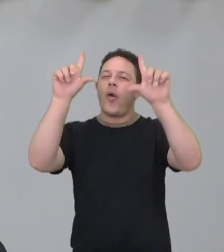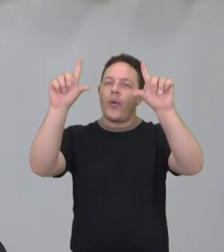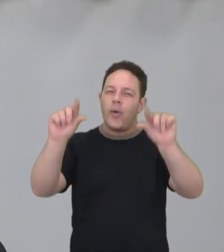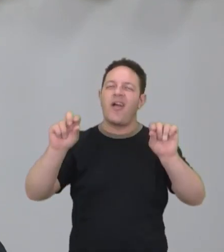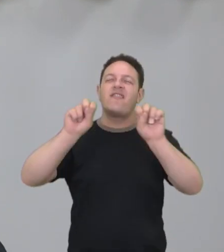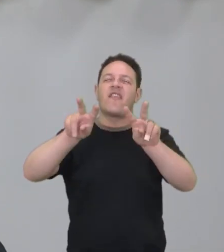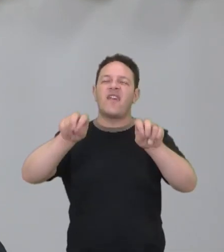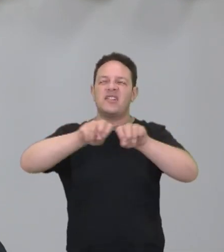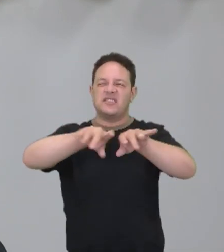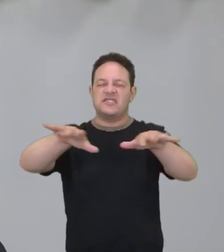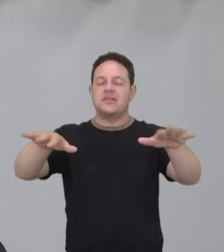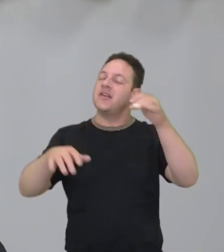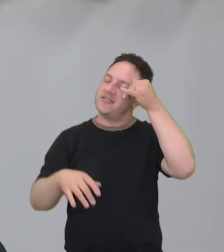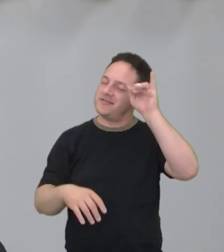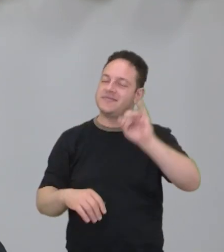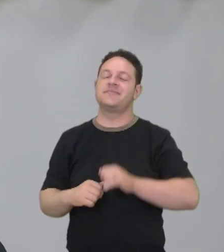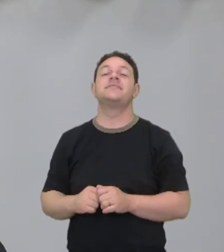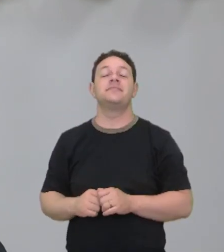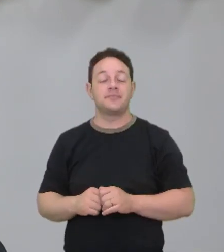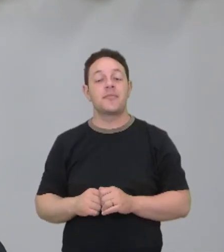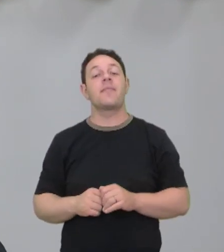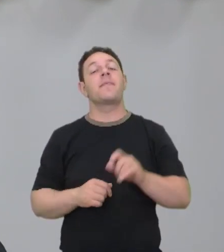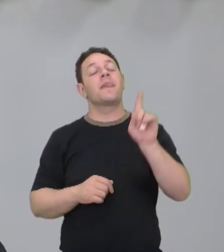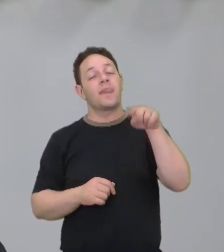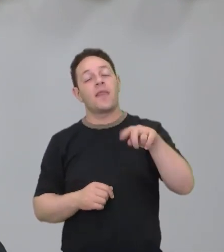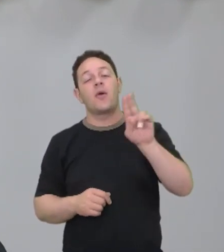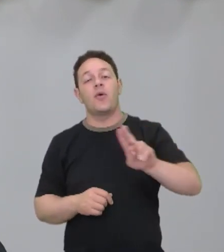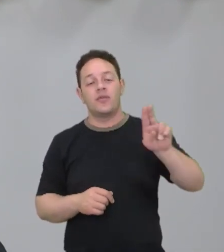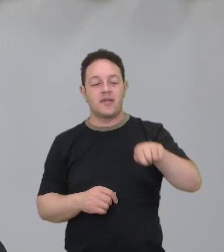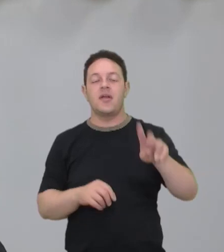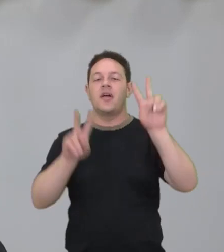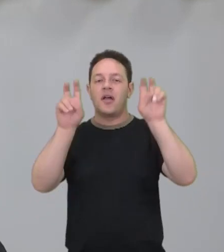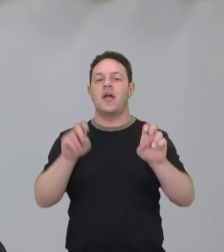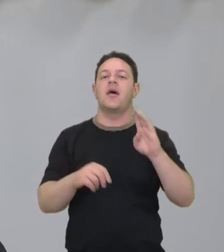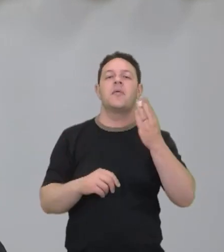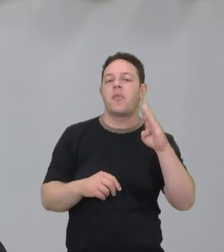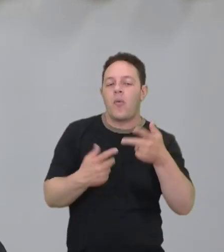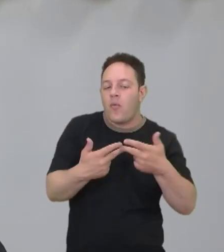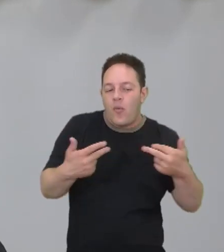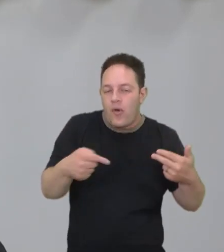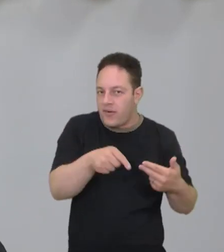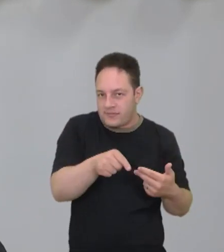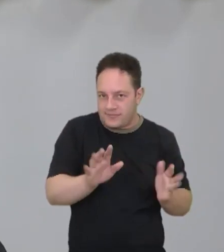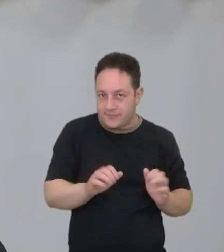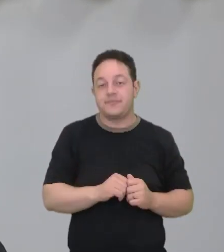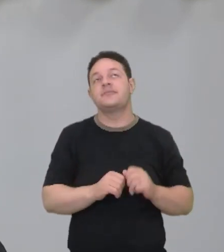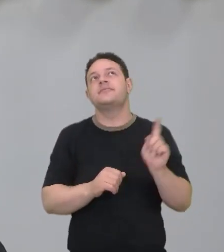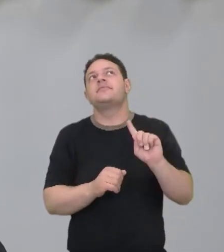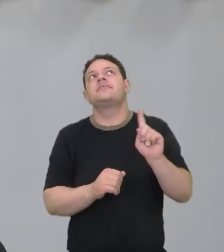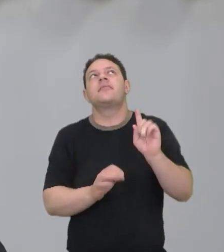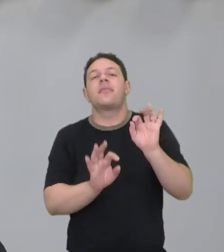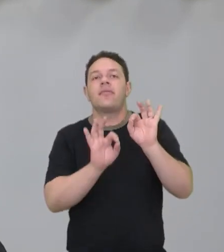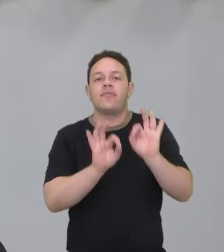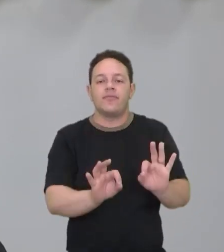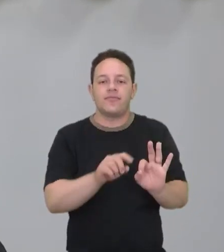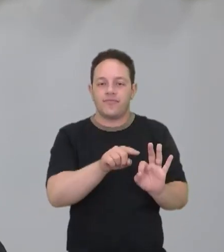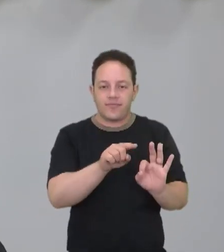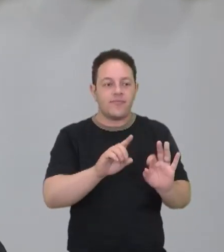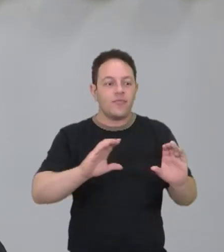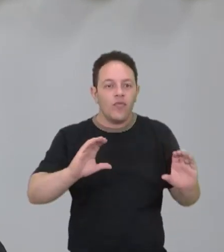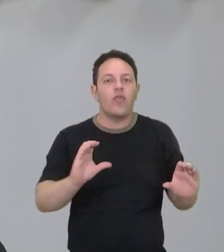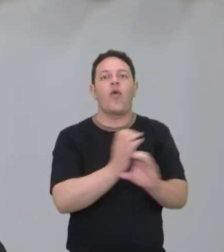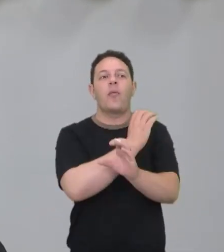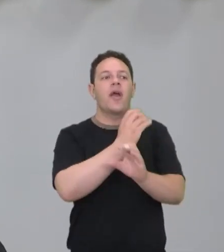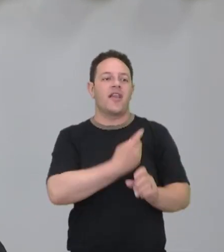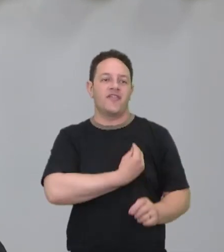Por isso que a gente fala que utiliza-se de um agente biológico. Não necessariamente vai ser um agente completo, né,